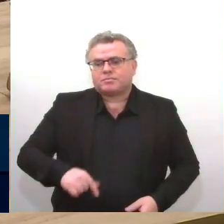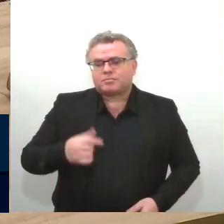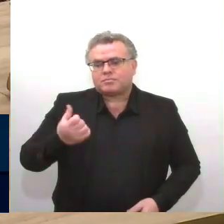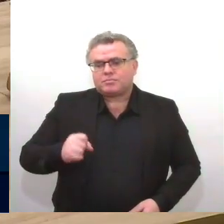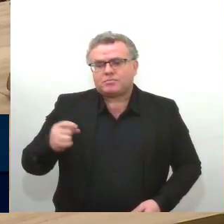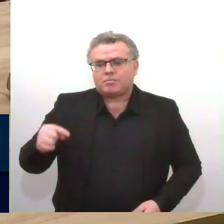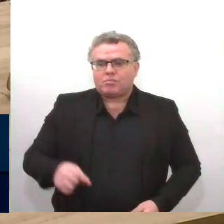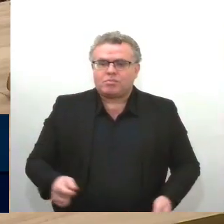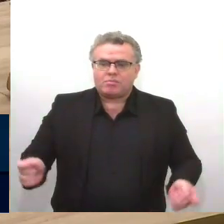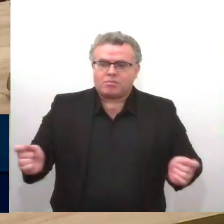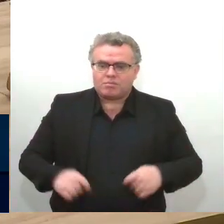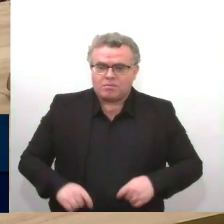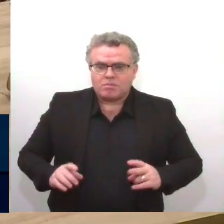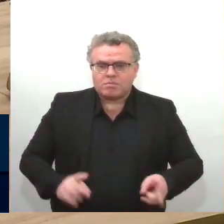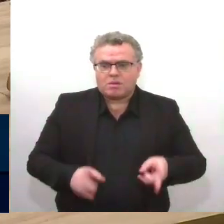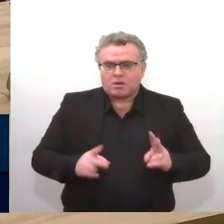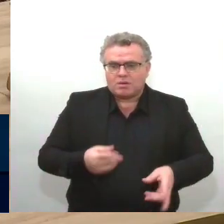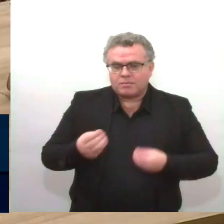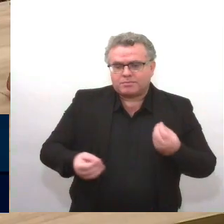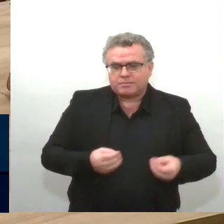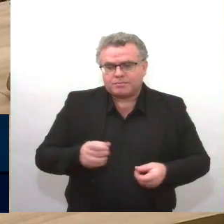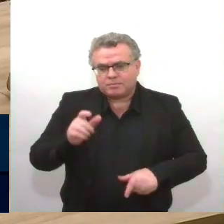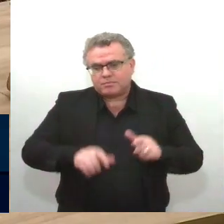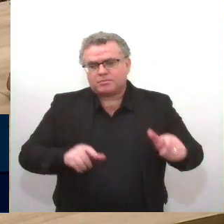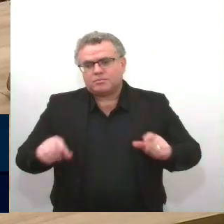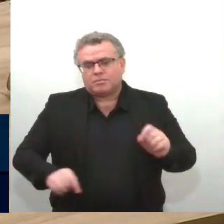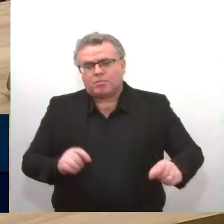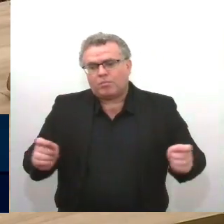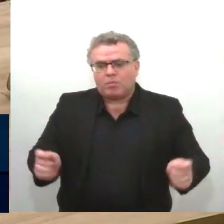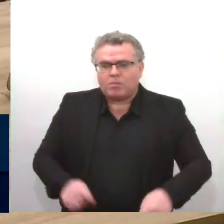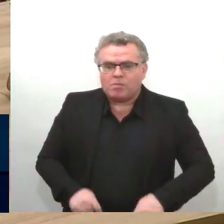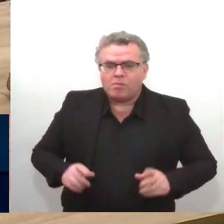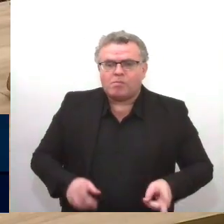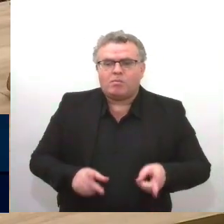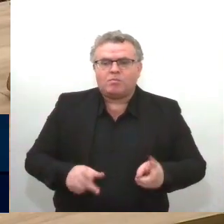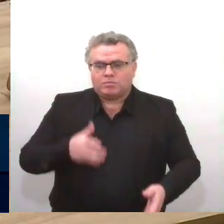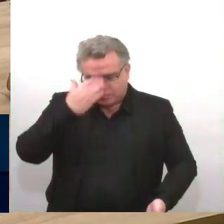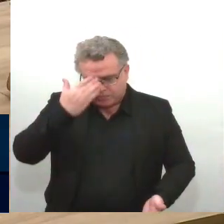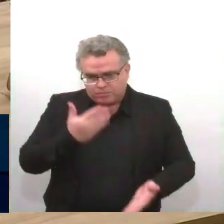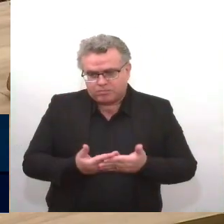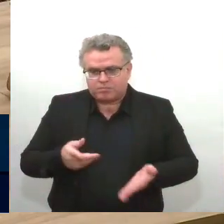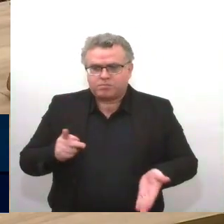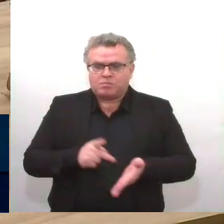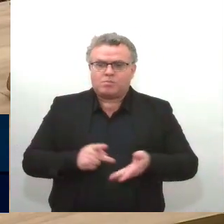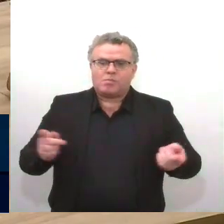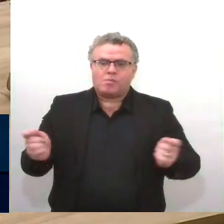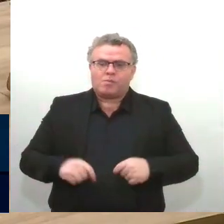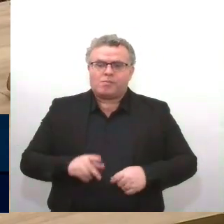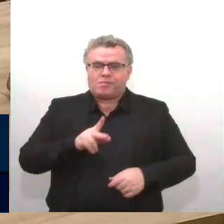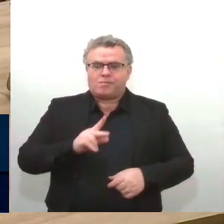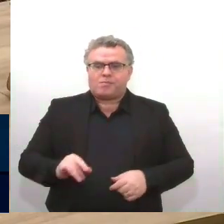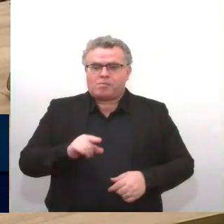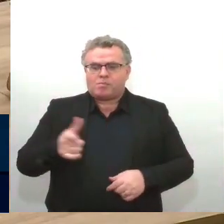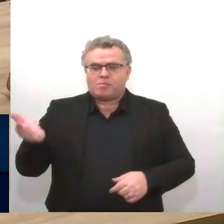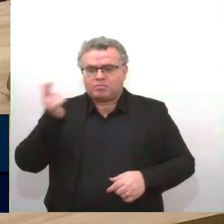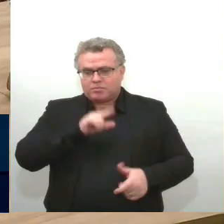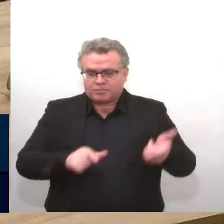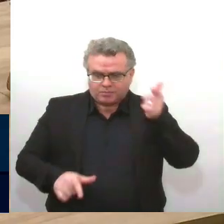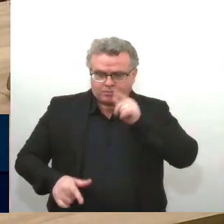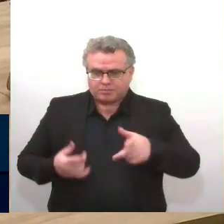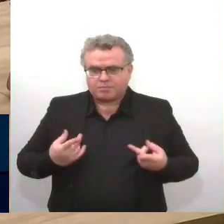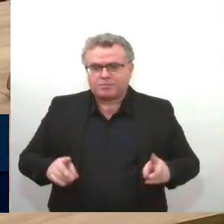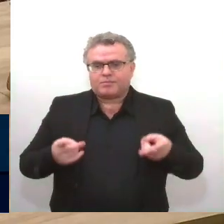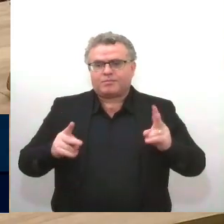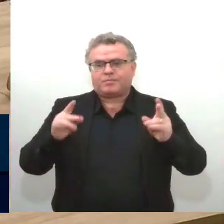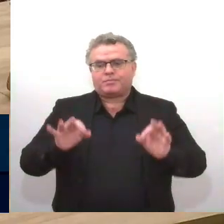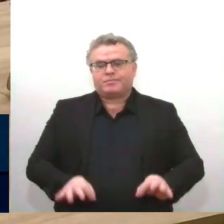Aqueles né que não votaram confiaram votaram serão também beneficiados bem como aqueles que não votaram E é isso que